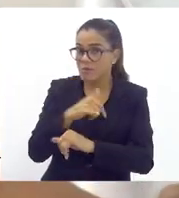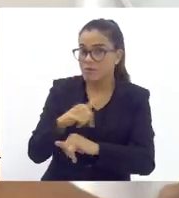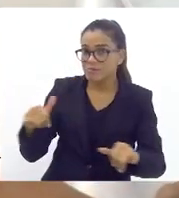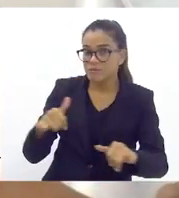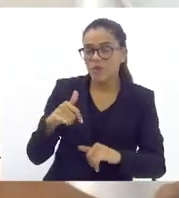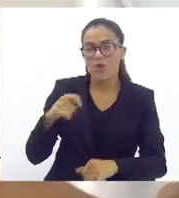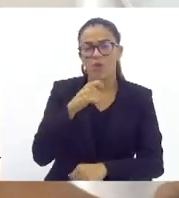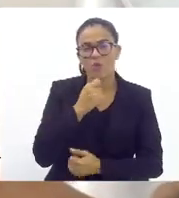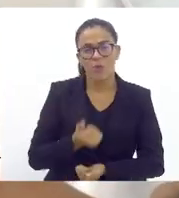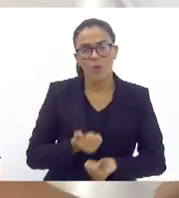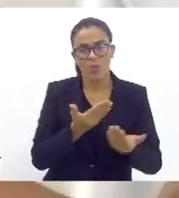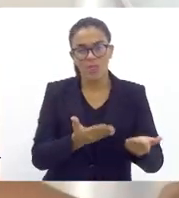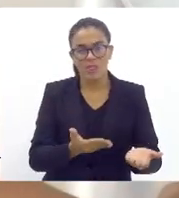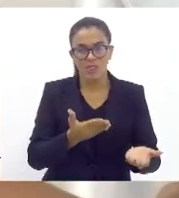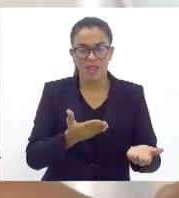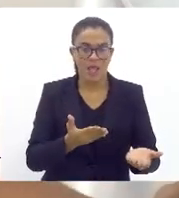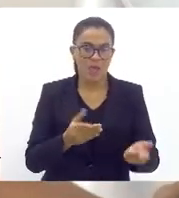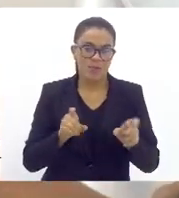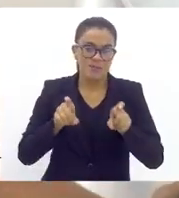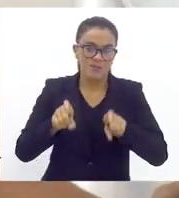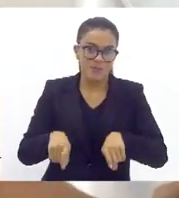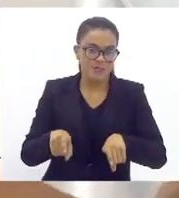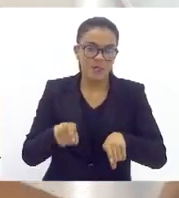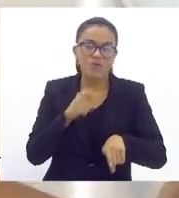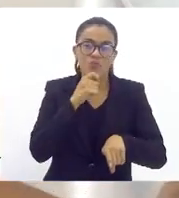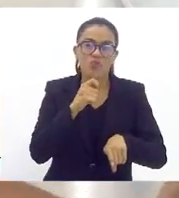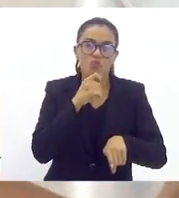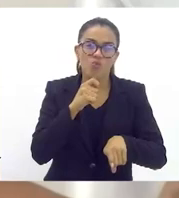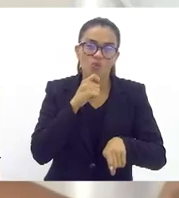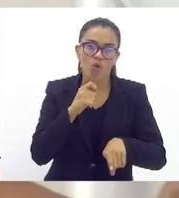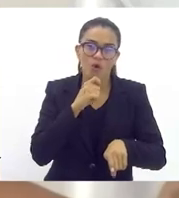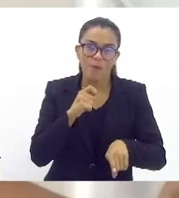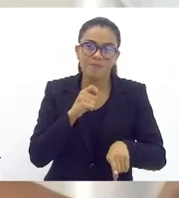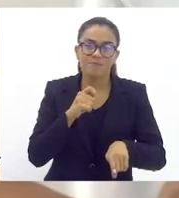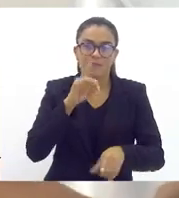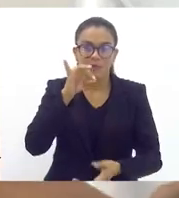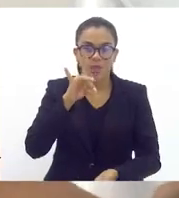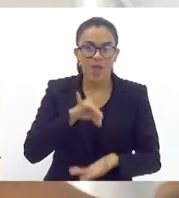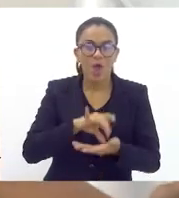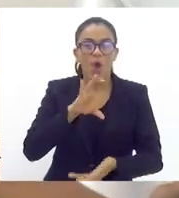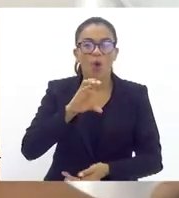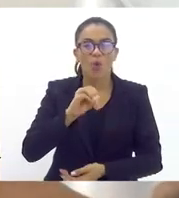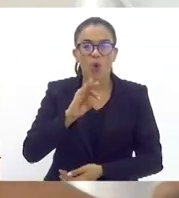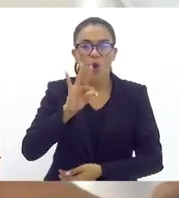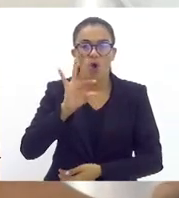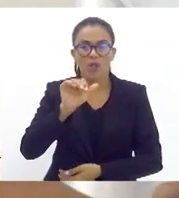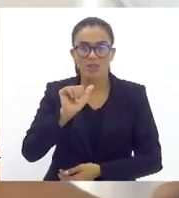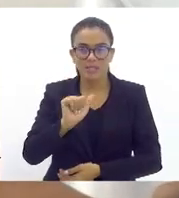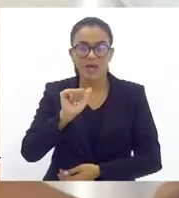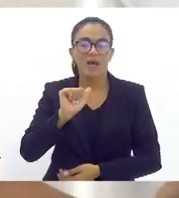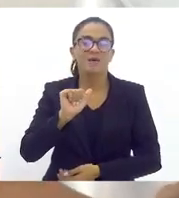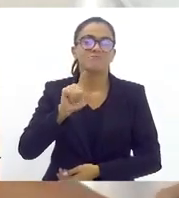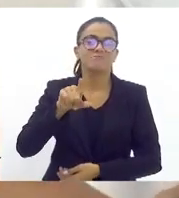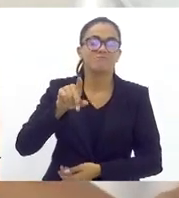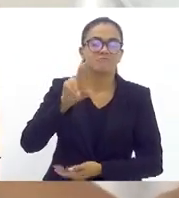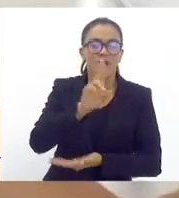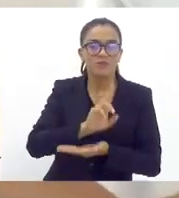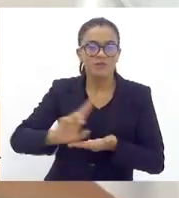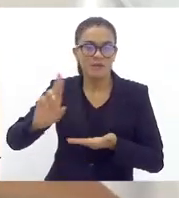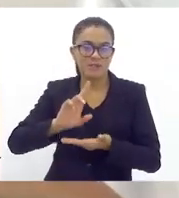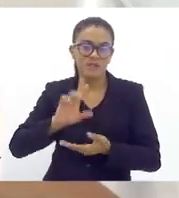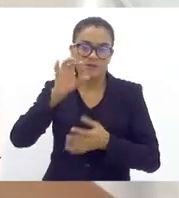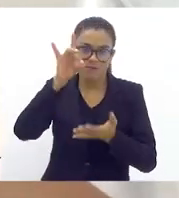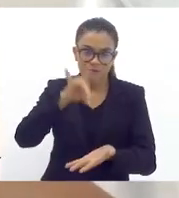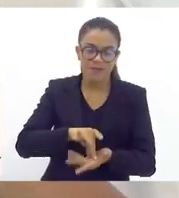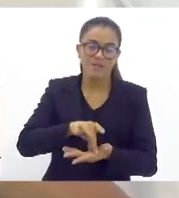não entrego essa mandata sem que as cotas na UERJ, na UENF, nas FAETEC sejam uma realidade da